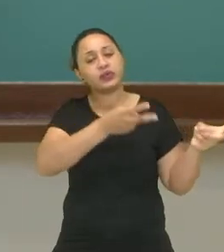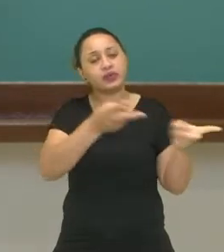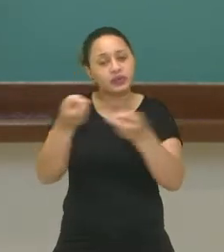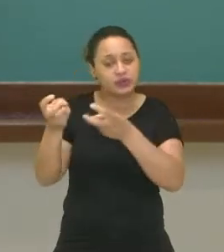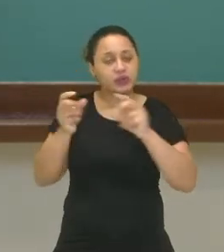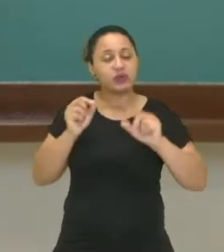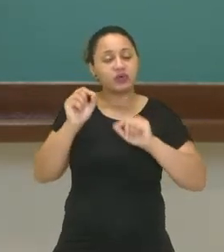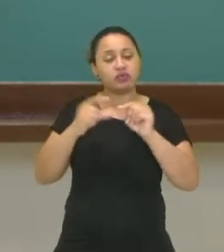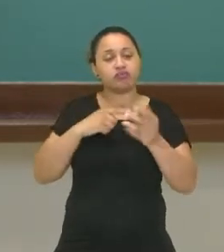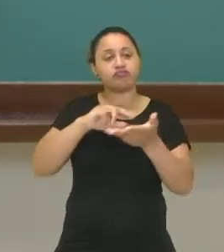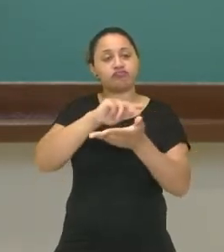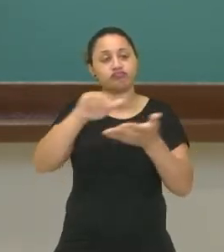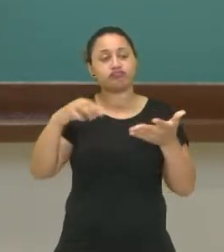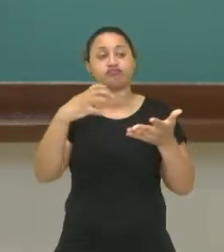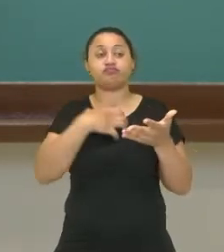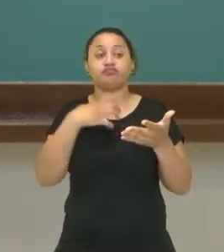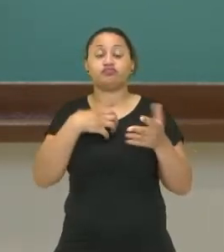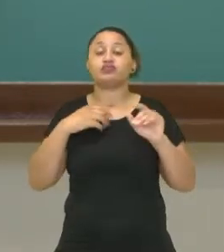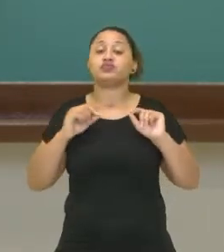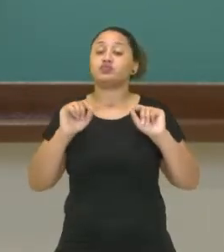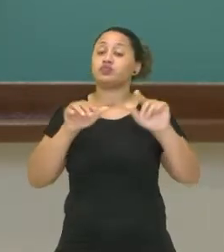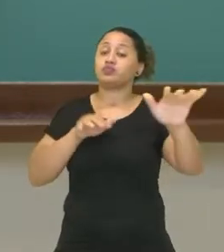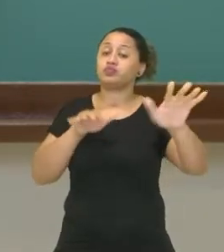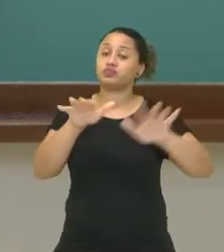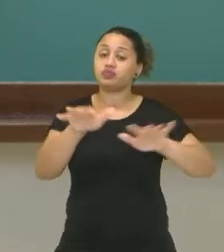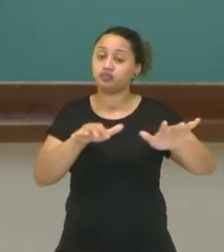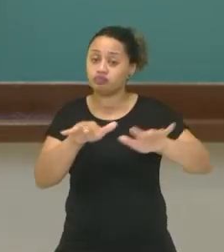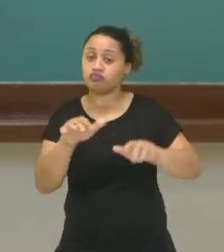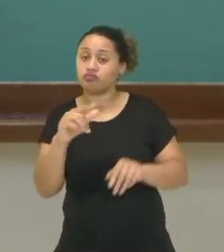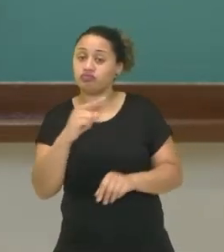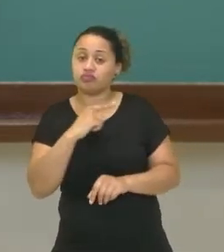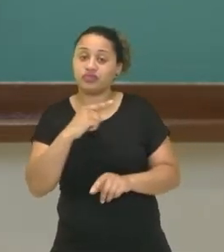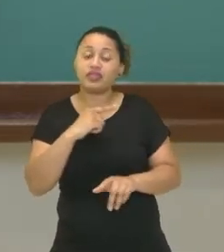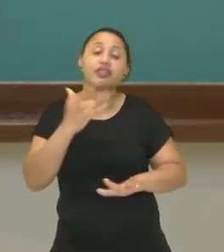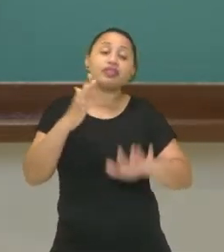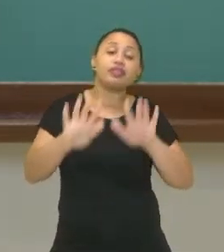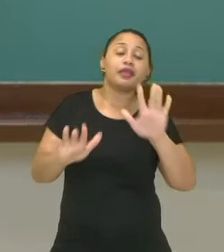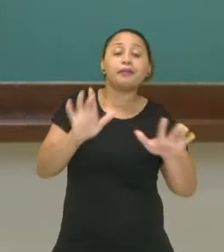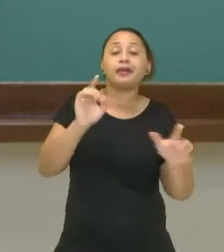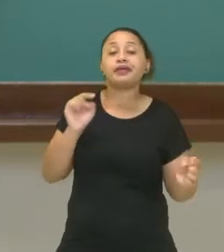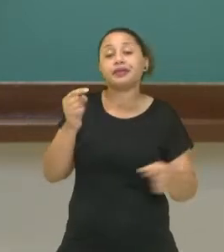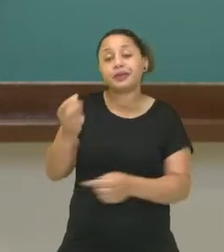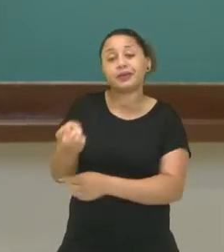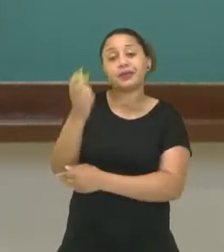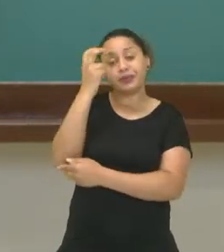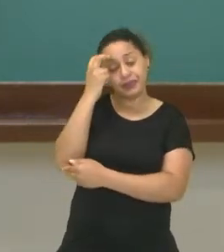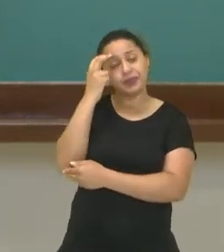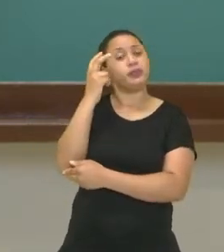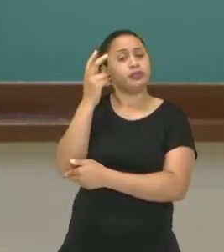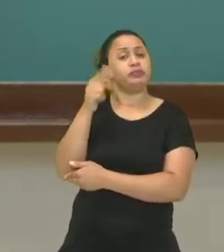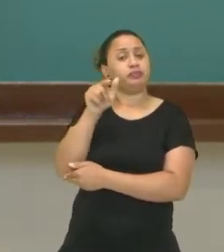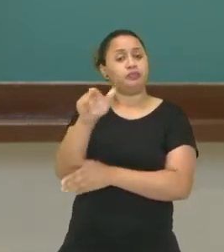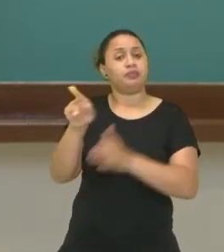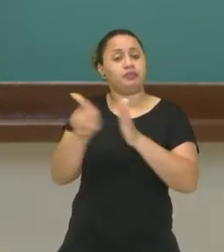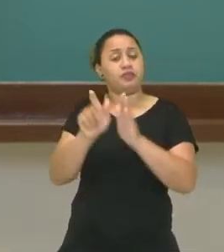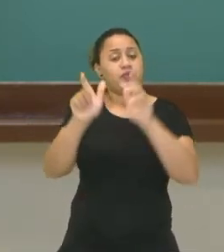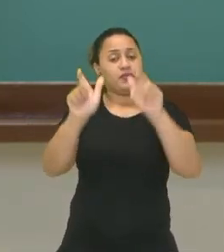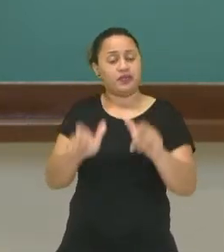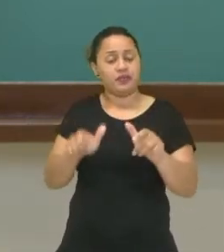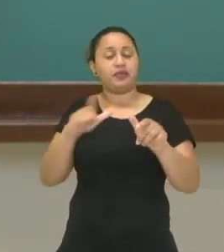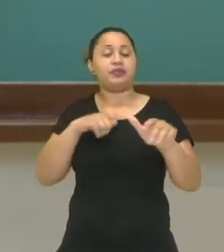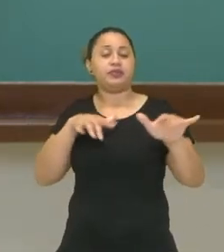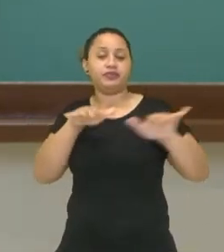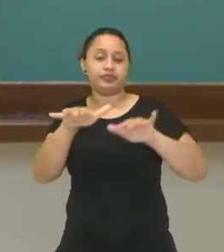que há vários estilos de movimentos e, de acordo com a cultura que esse estilo de movimento está